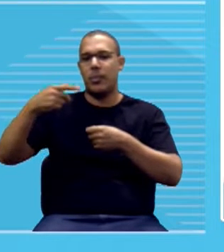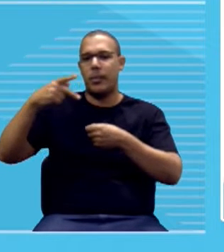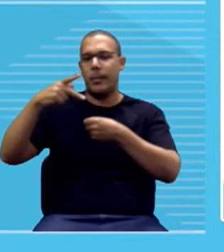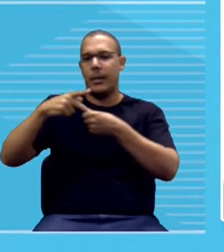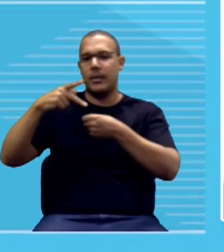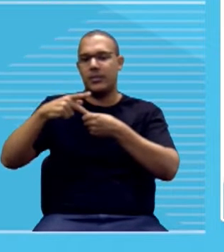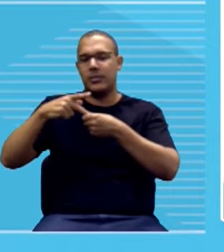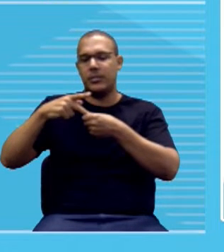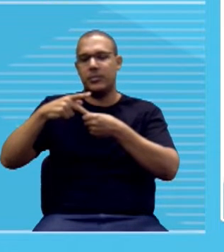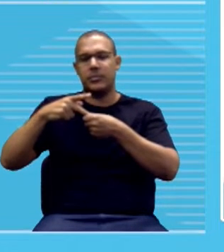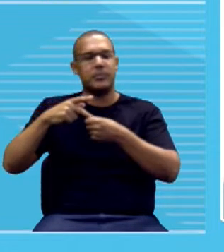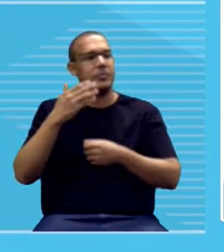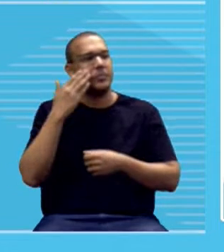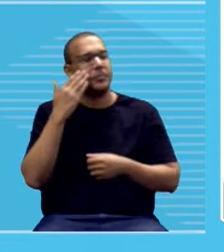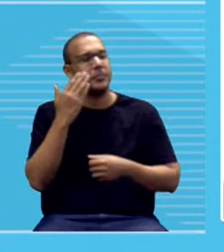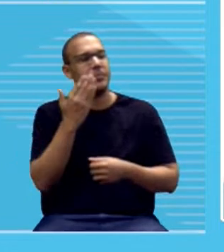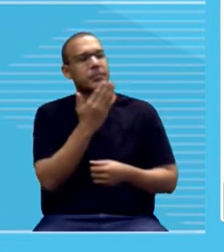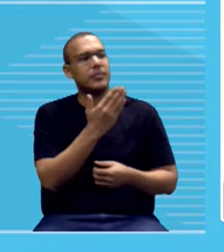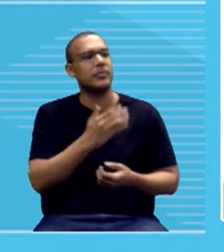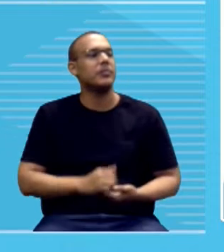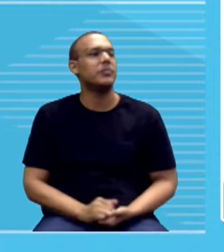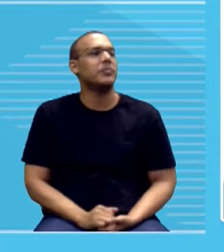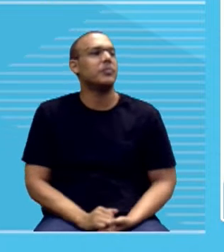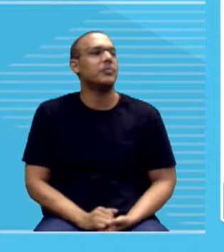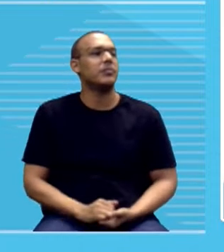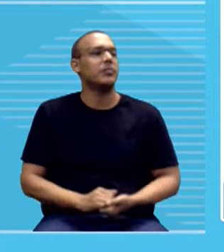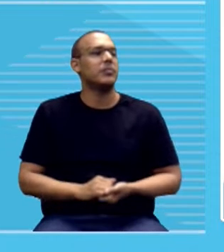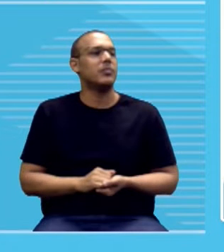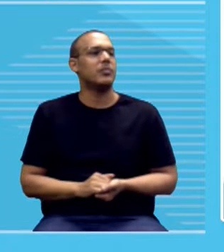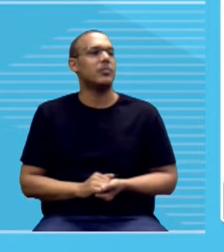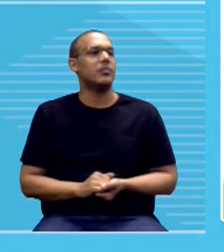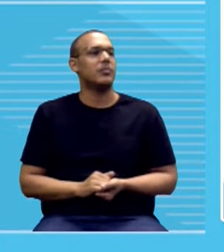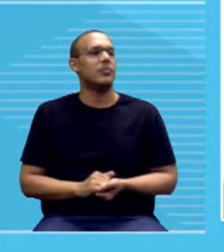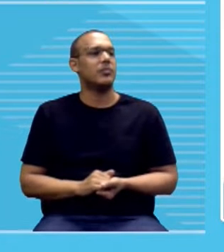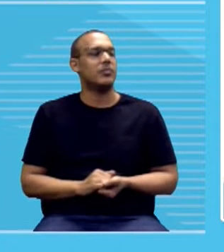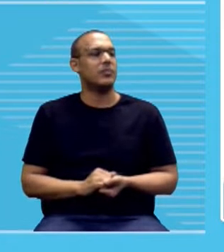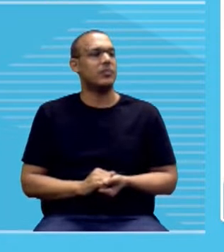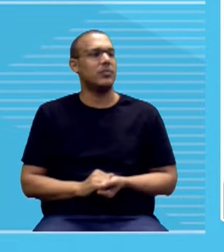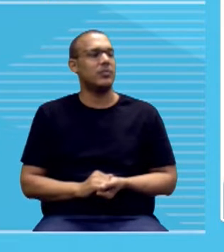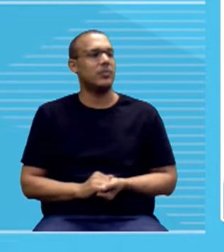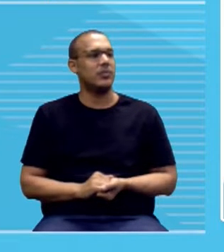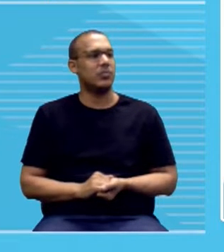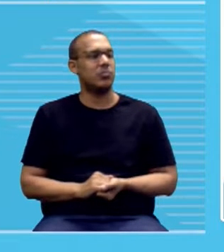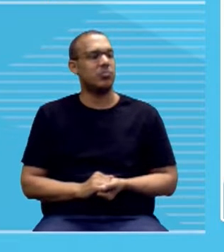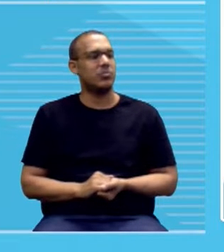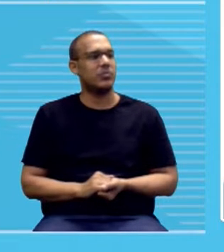Seja ele carvão, gás natural ou petróleo dentro desse meu sistema.